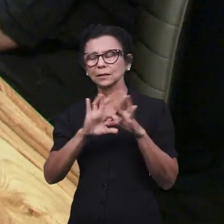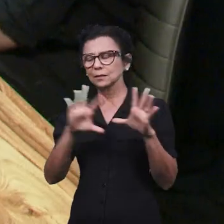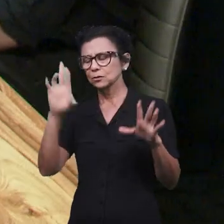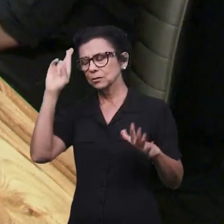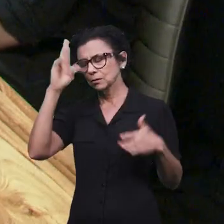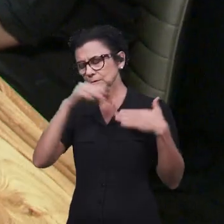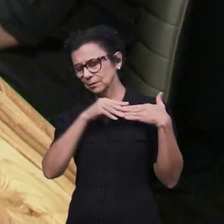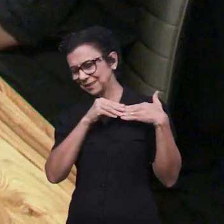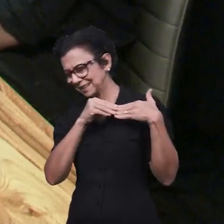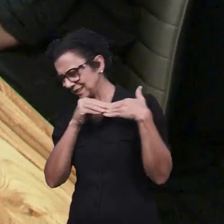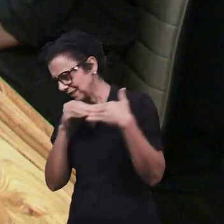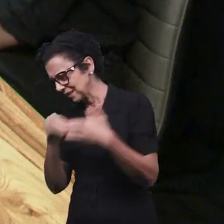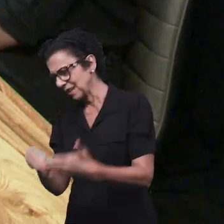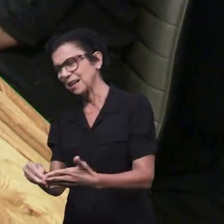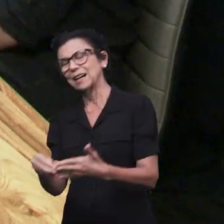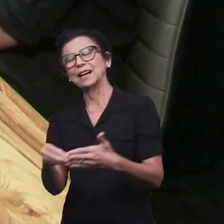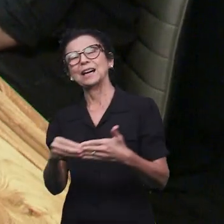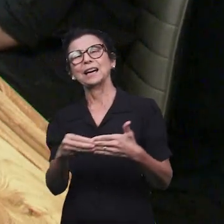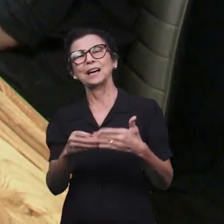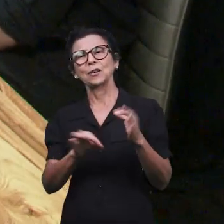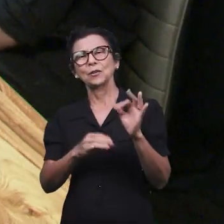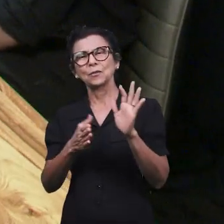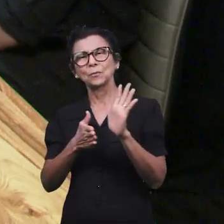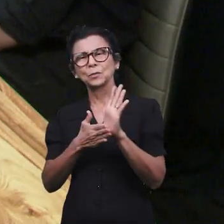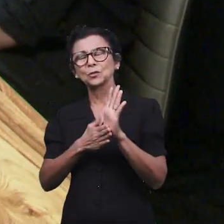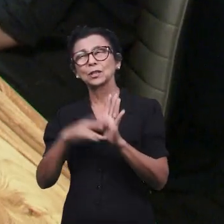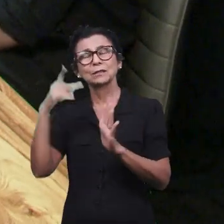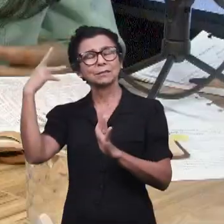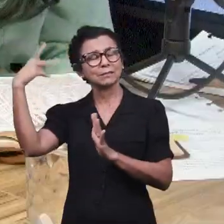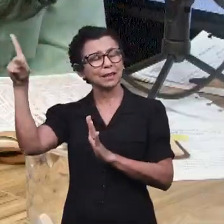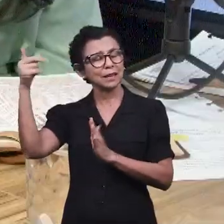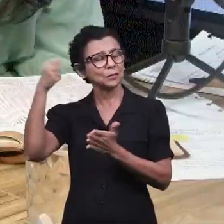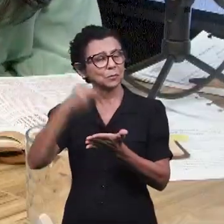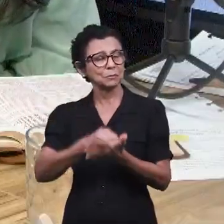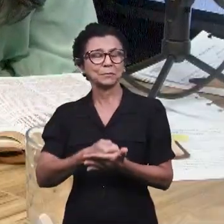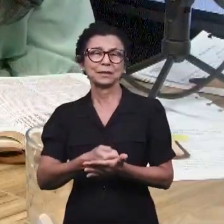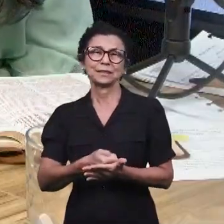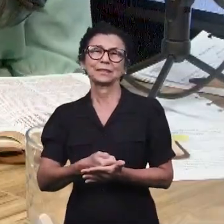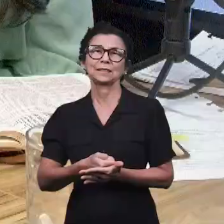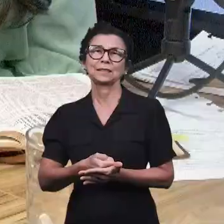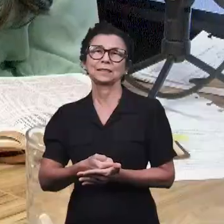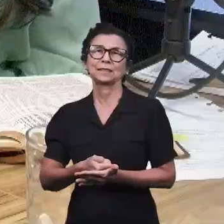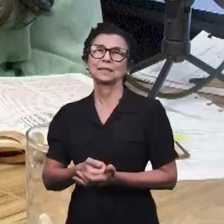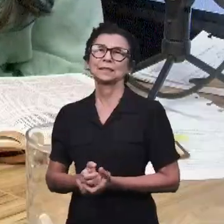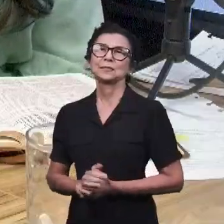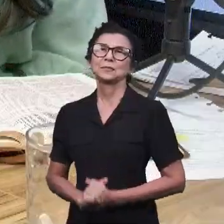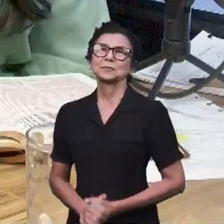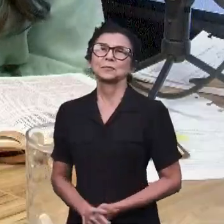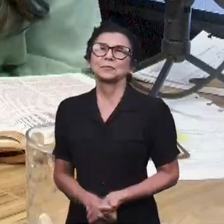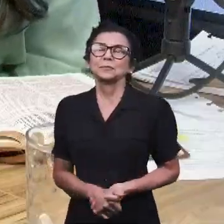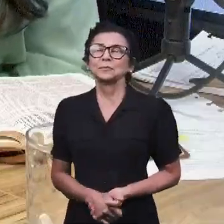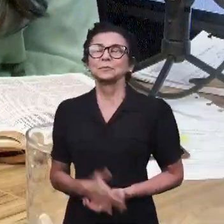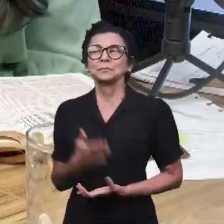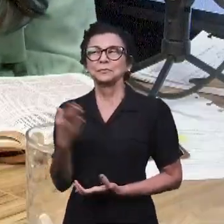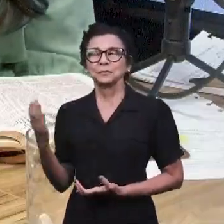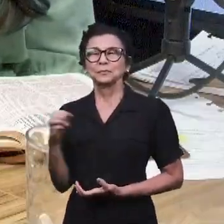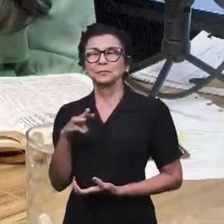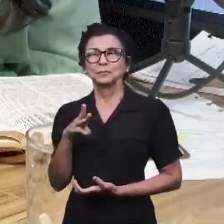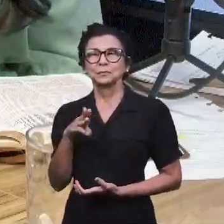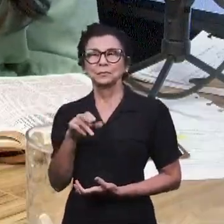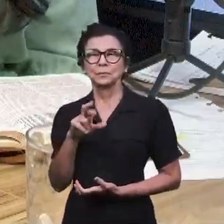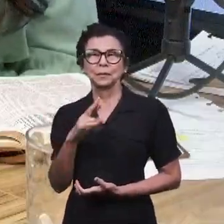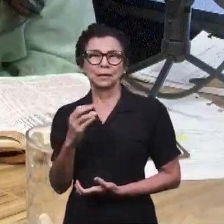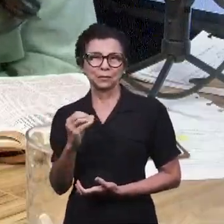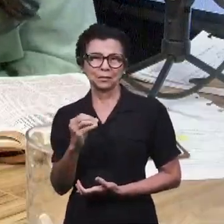Senhor guiar, seguir o plano, o projeto do Senhor. De acordo com essa experiência até que o nosso irmão Marcos contou,